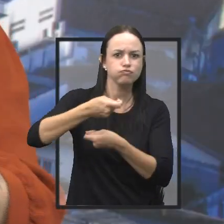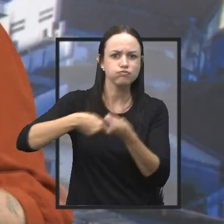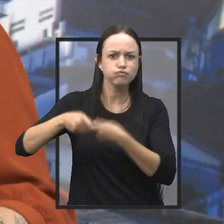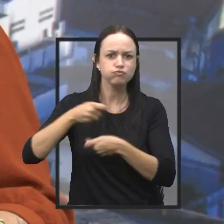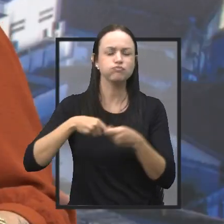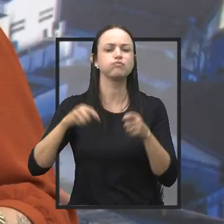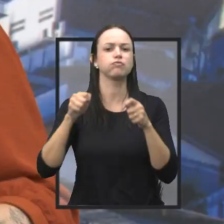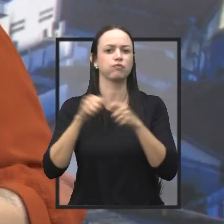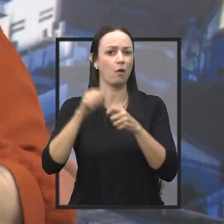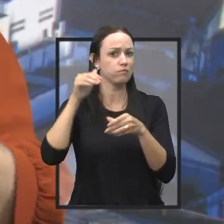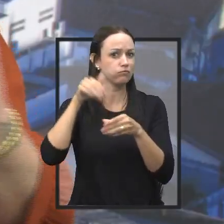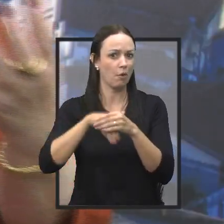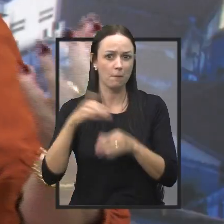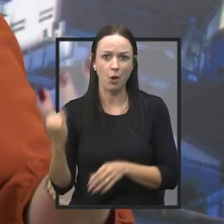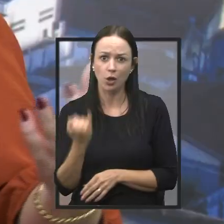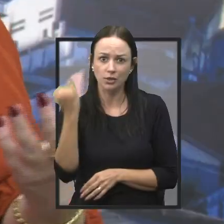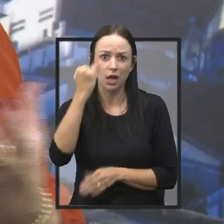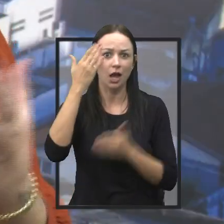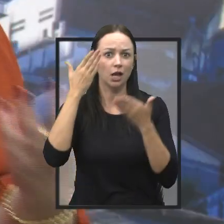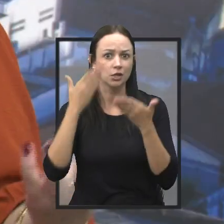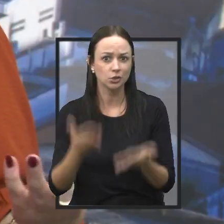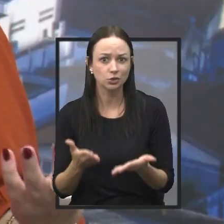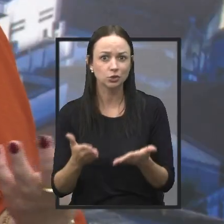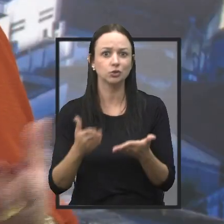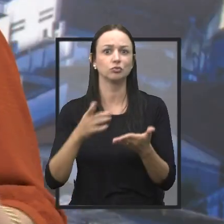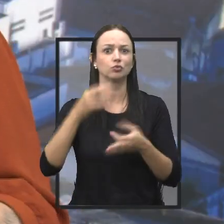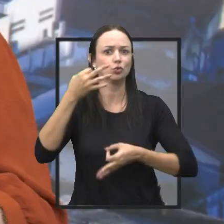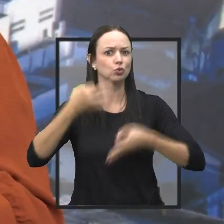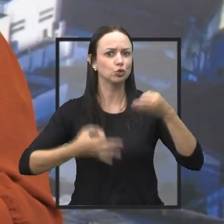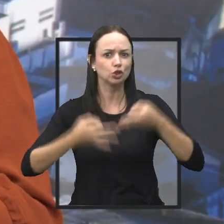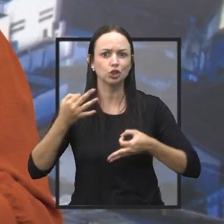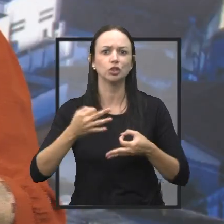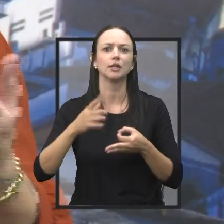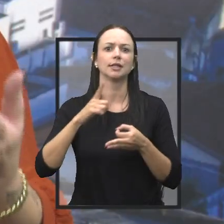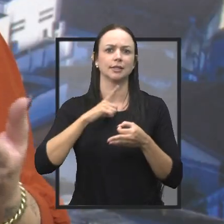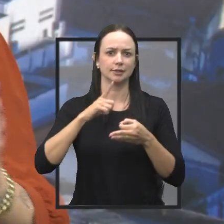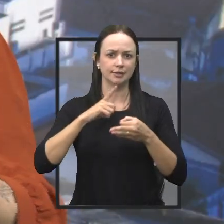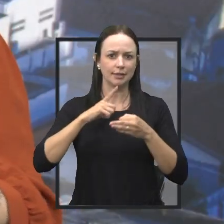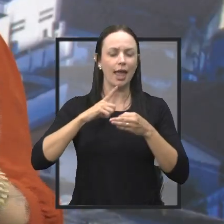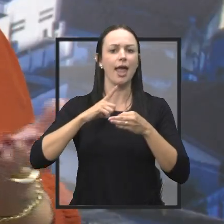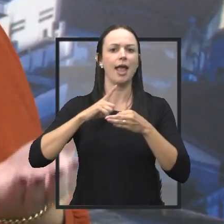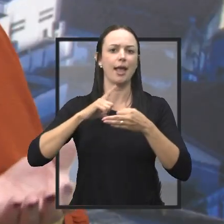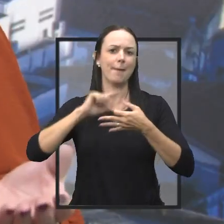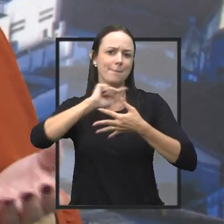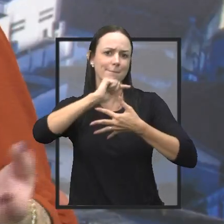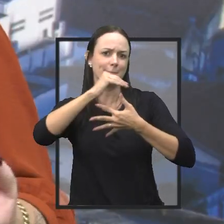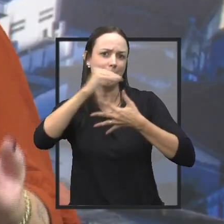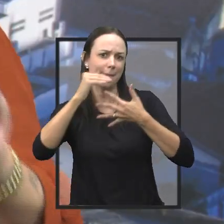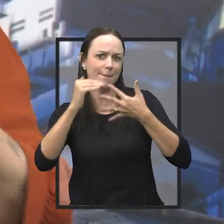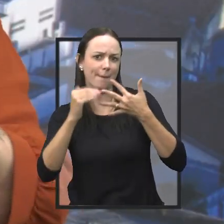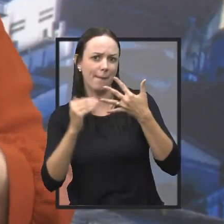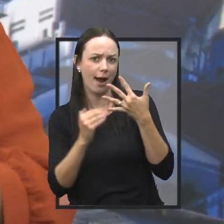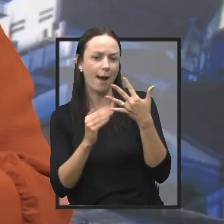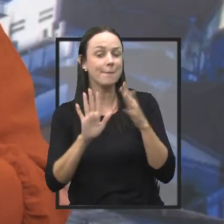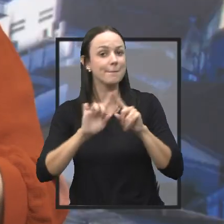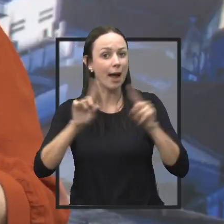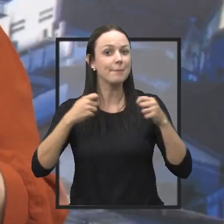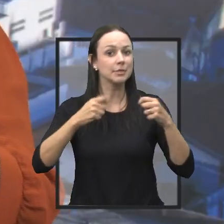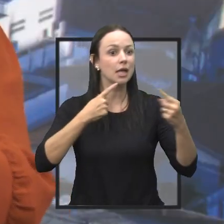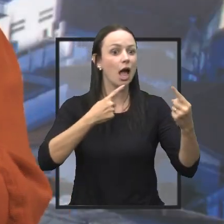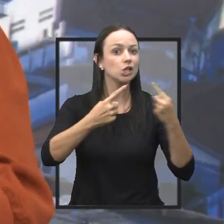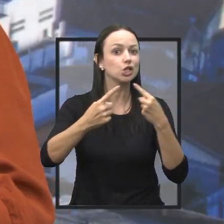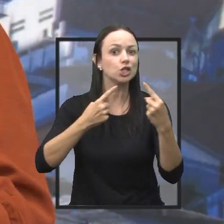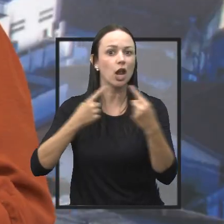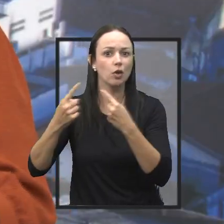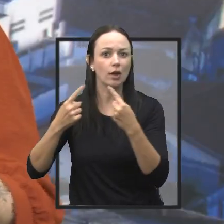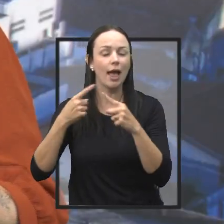importantíssimo, relevantíssimo, cheio de justiça. Claro, existem camadas, por isso nós precisamos dialogar, mas eles vêm